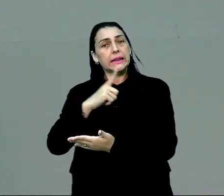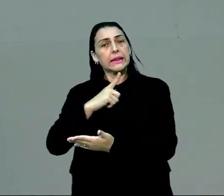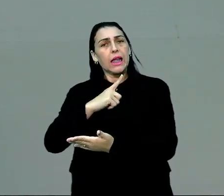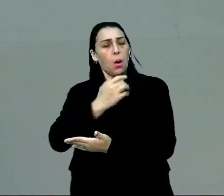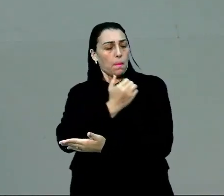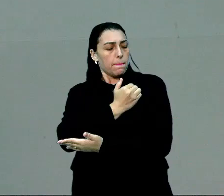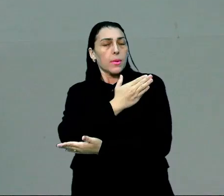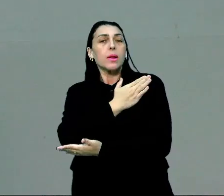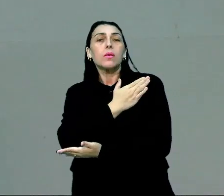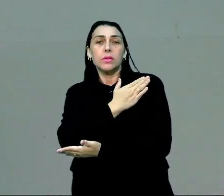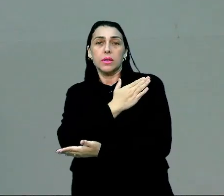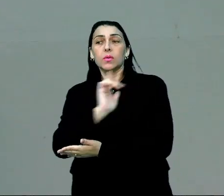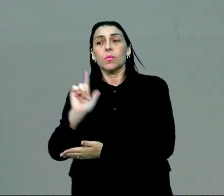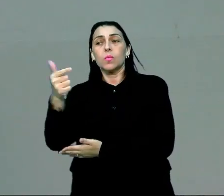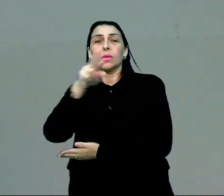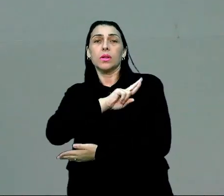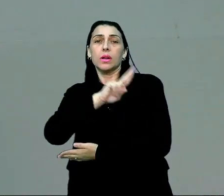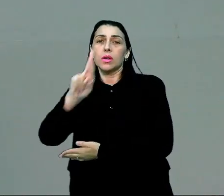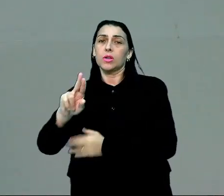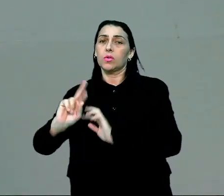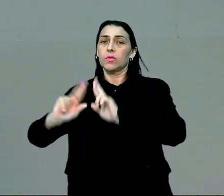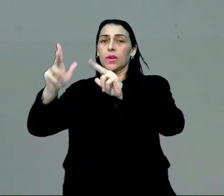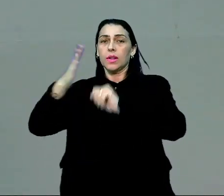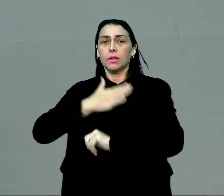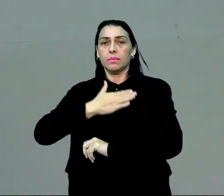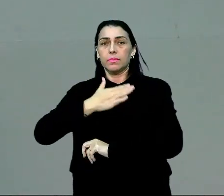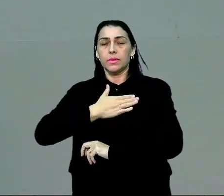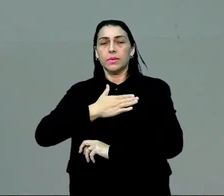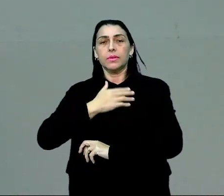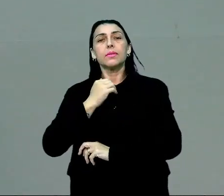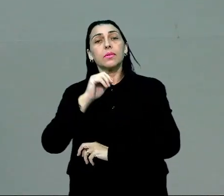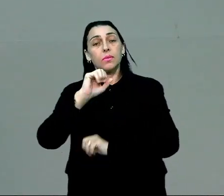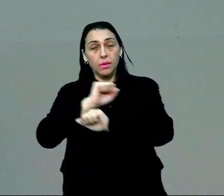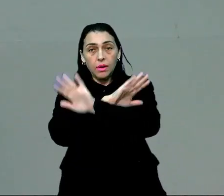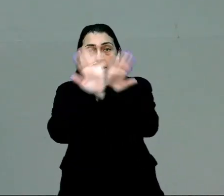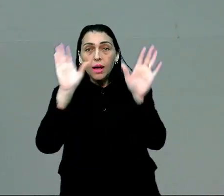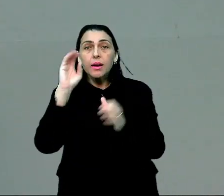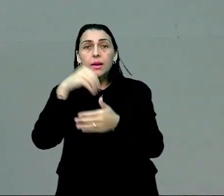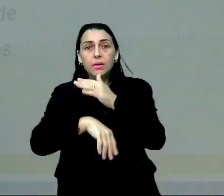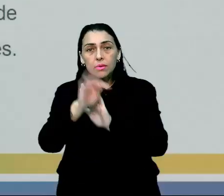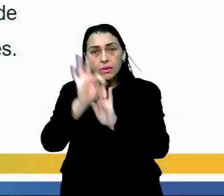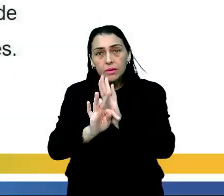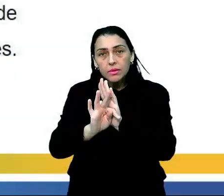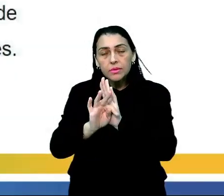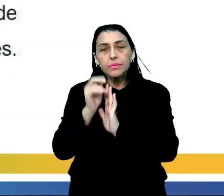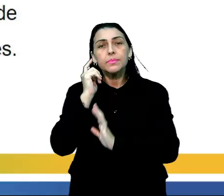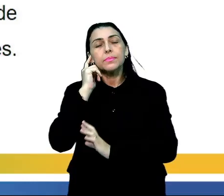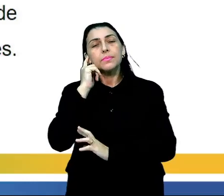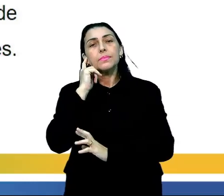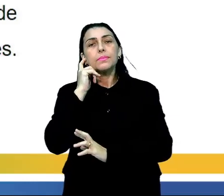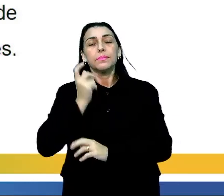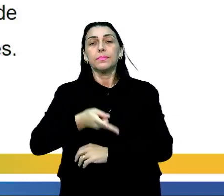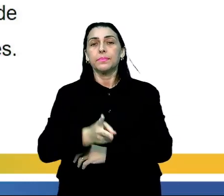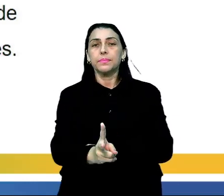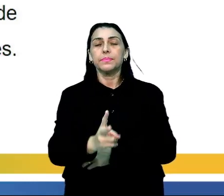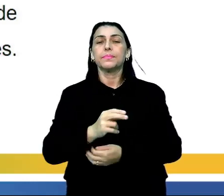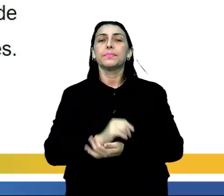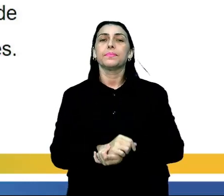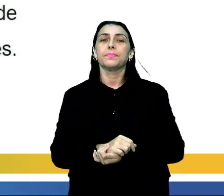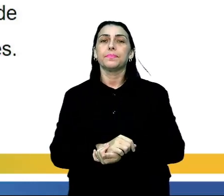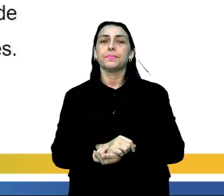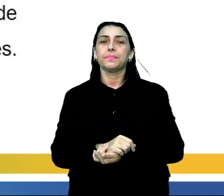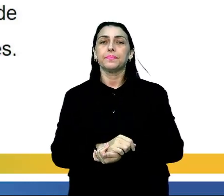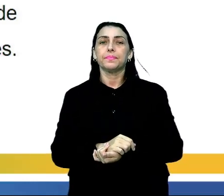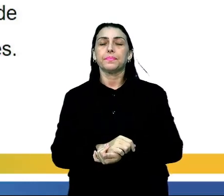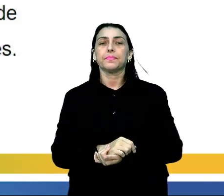certo preconceito contra uma crença diferente da minha crença. Ficou claro isso dentro do texto? Então, vamos dar continuidade